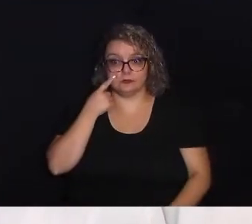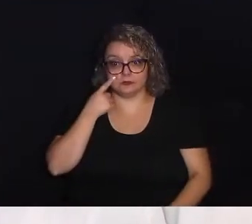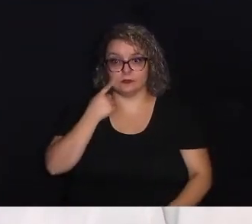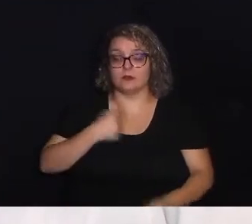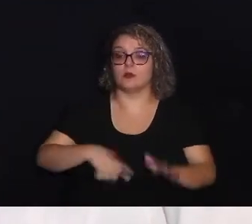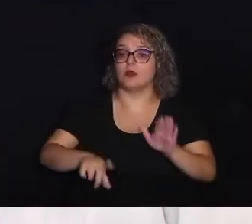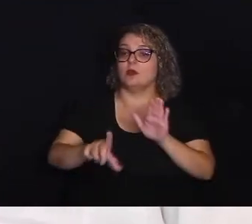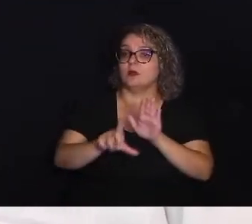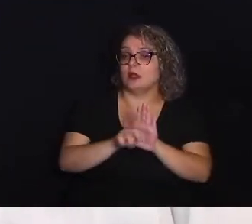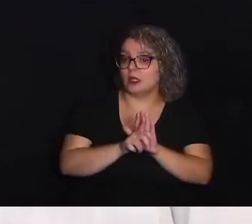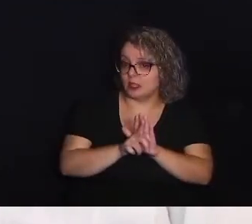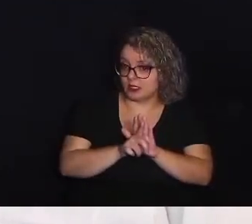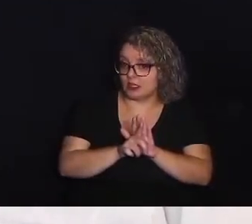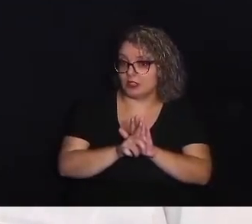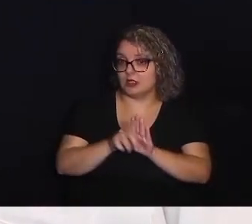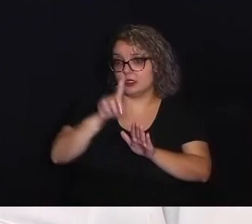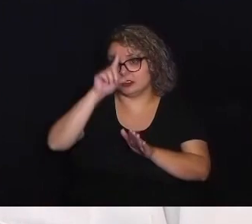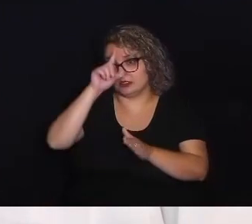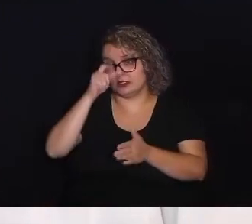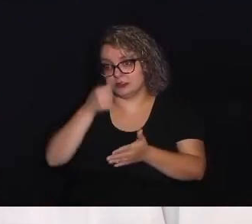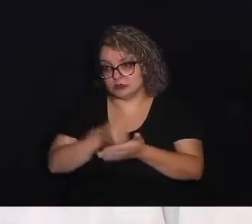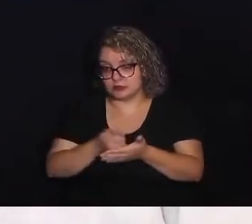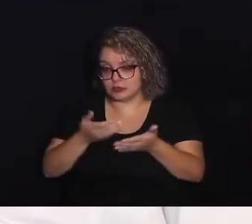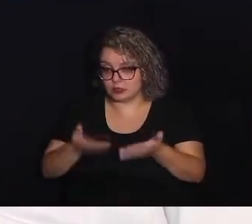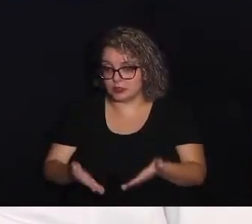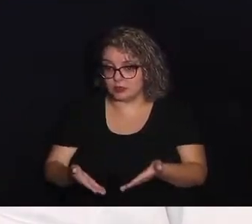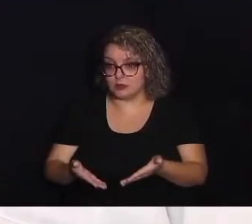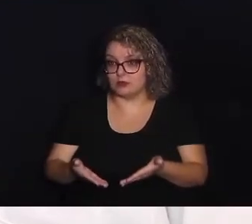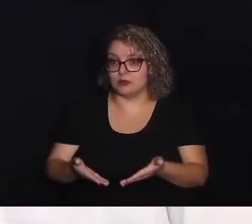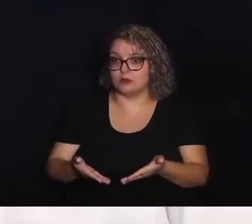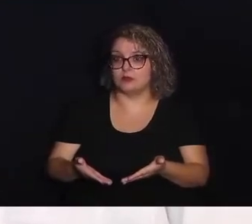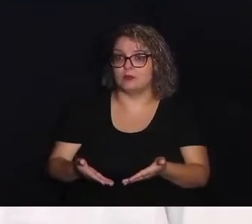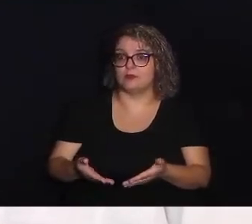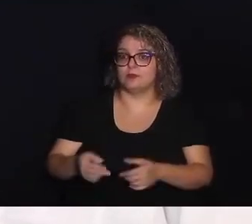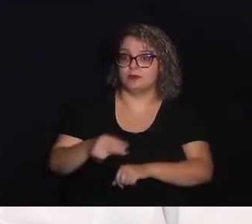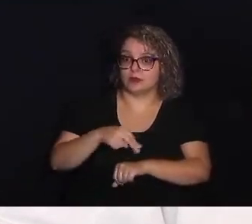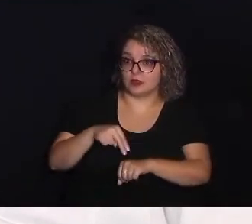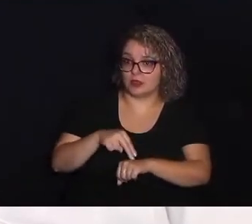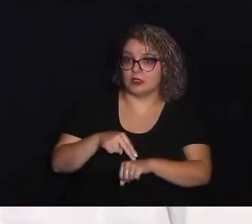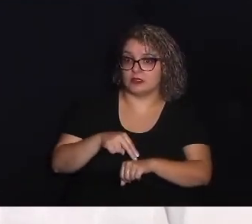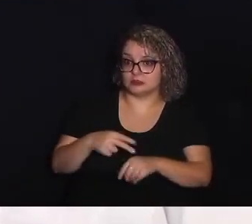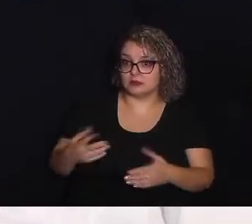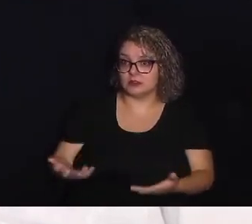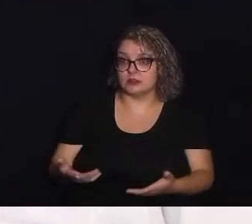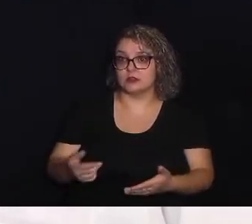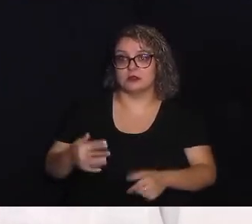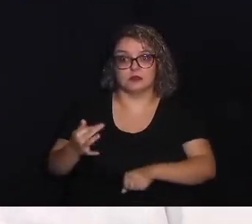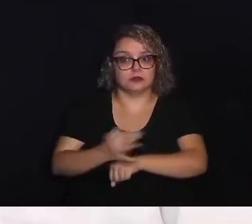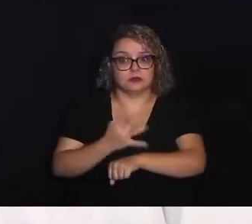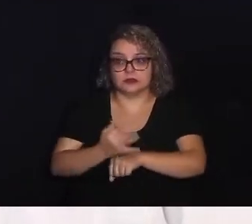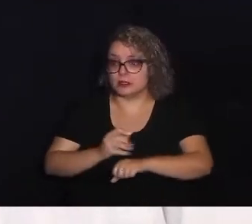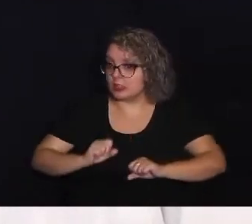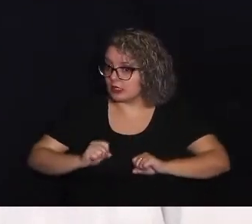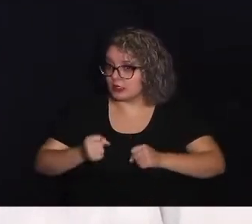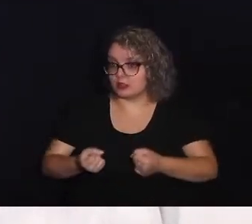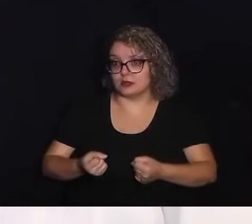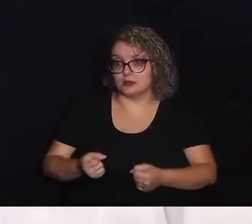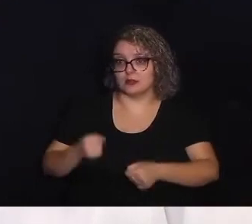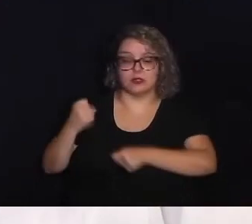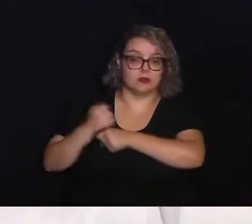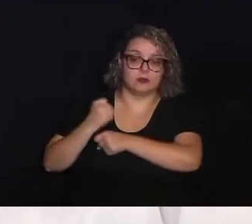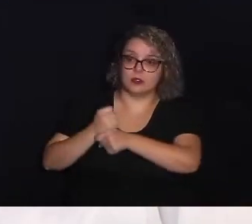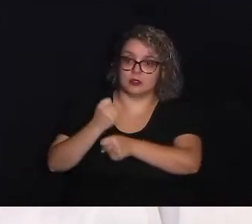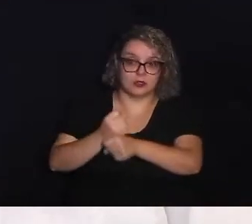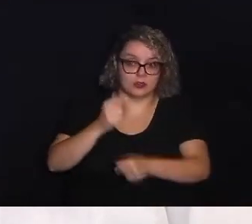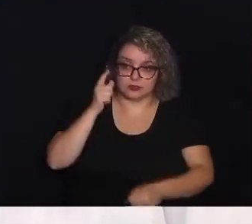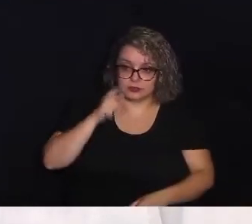ensino veja mesmo que uma lei defina isso como algo uma ação de estado você tem